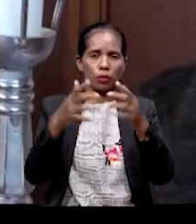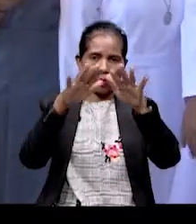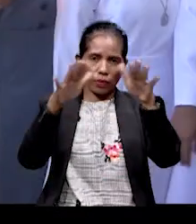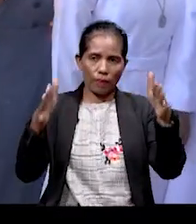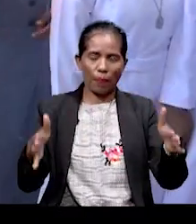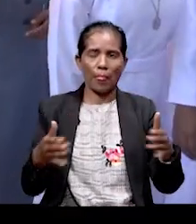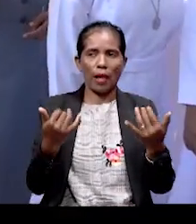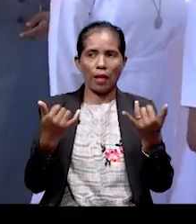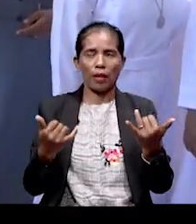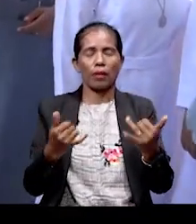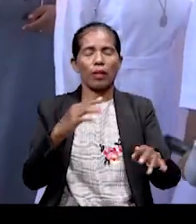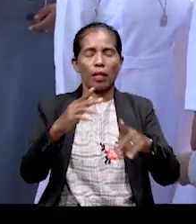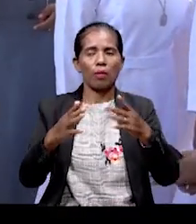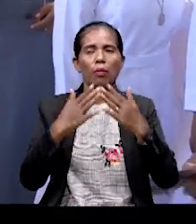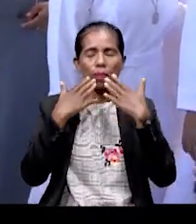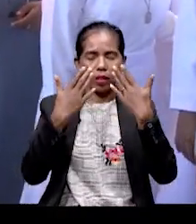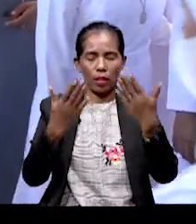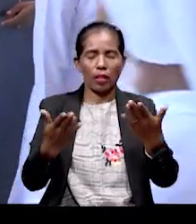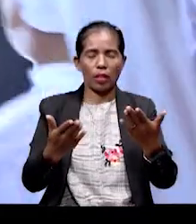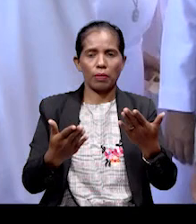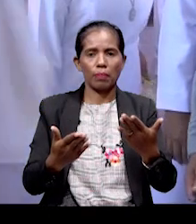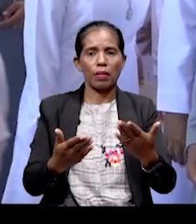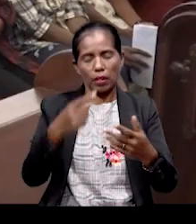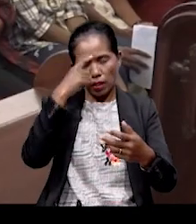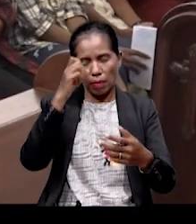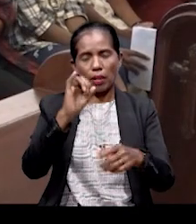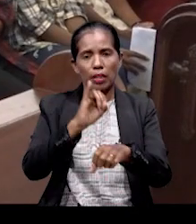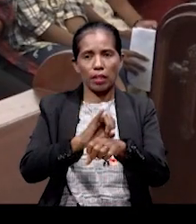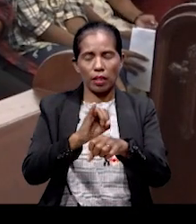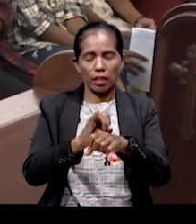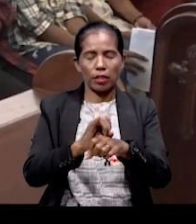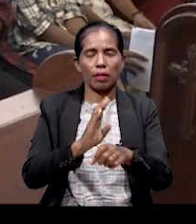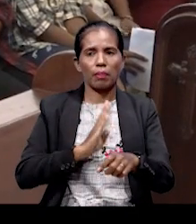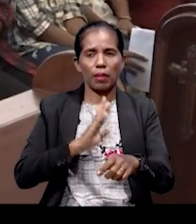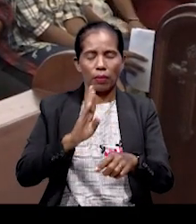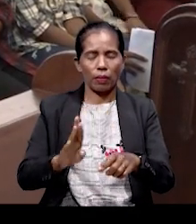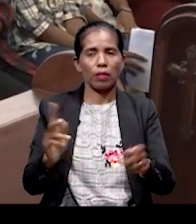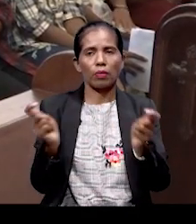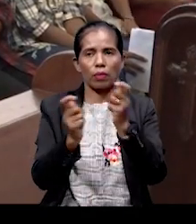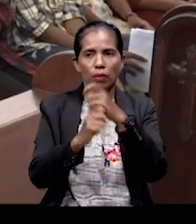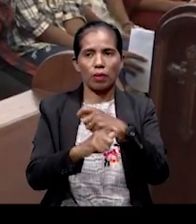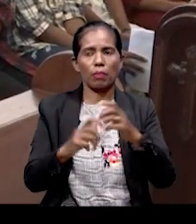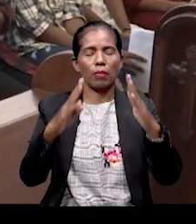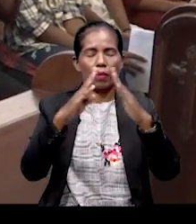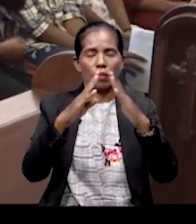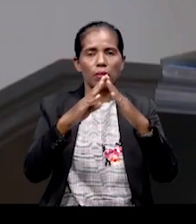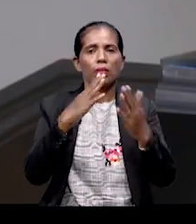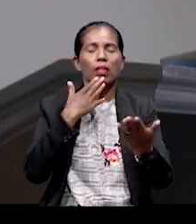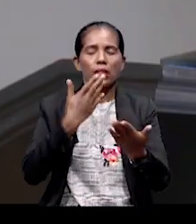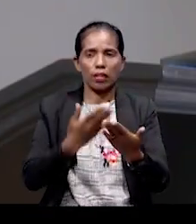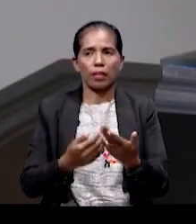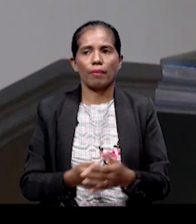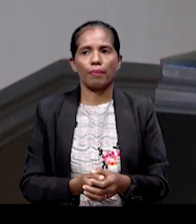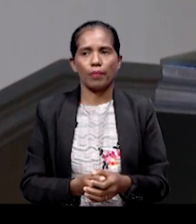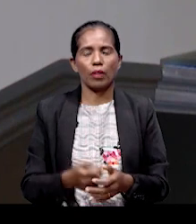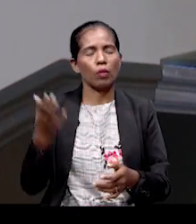Loran Sarani Paróquia Becora agradece, também Igreja Becora na fila kona ba uma mutin. Buluk 69,